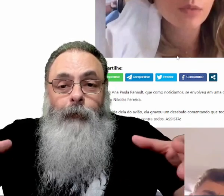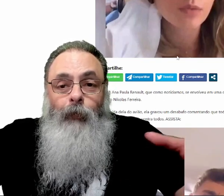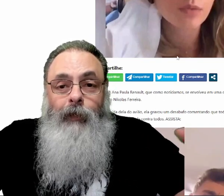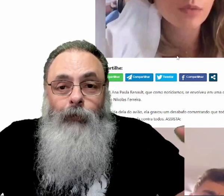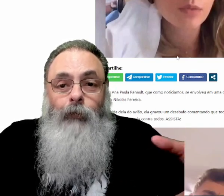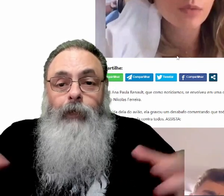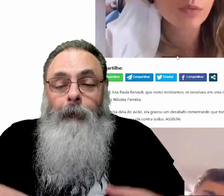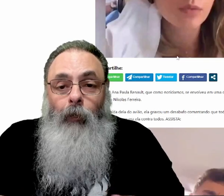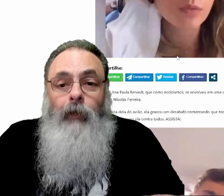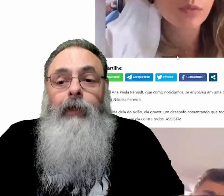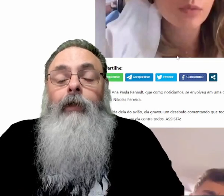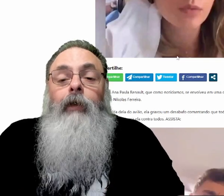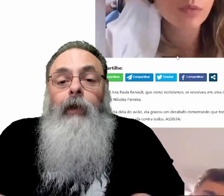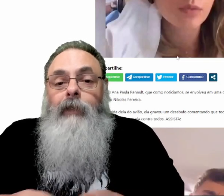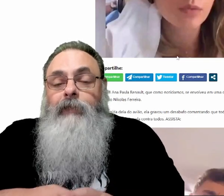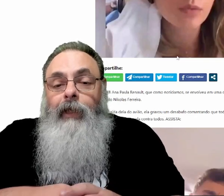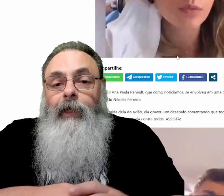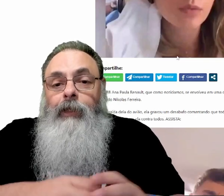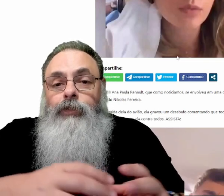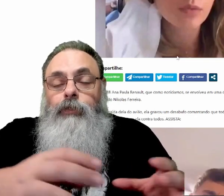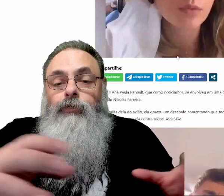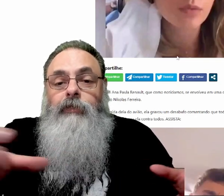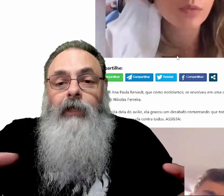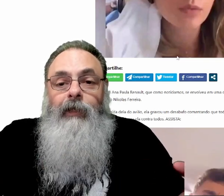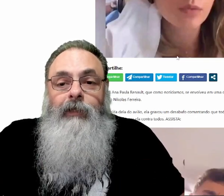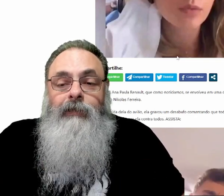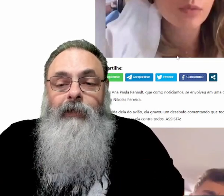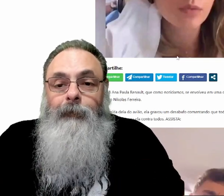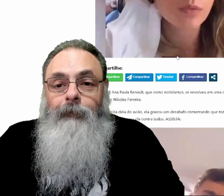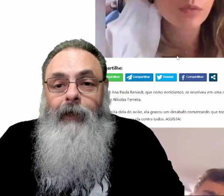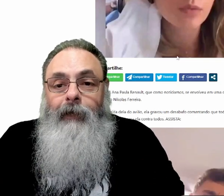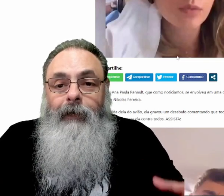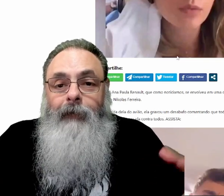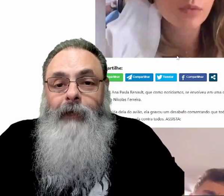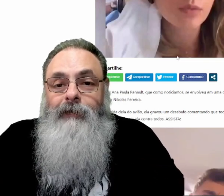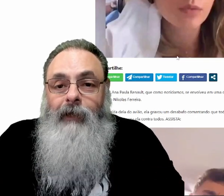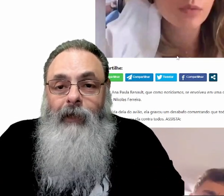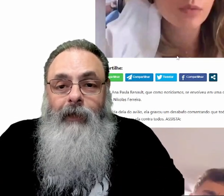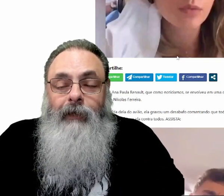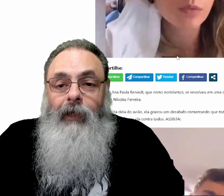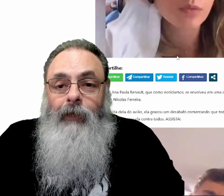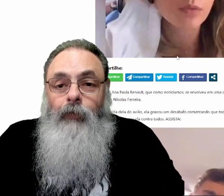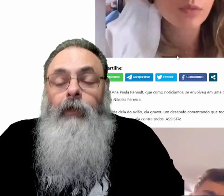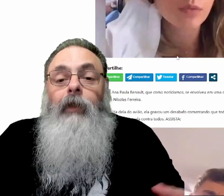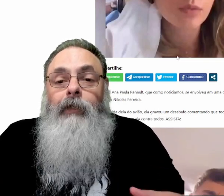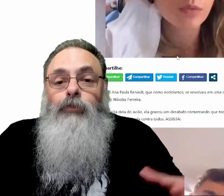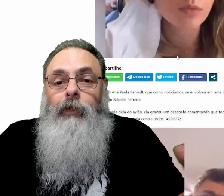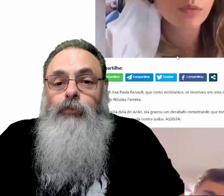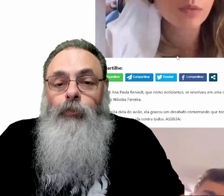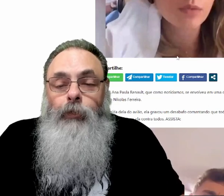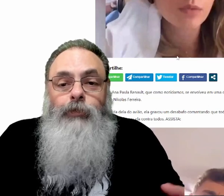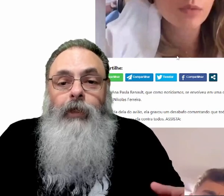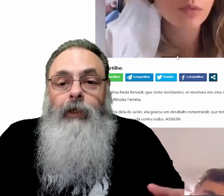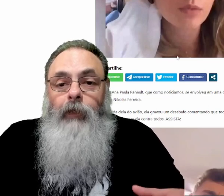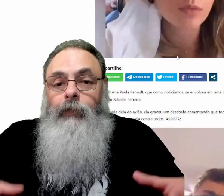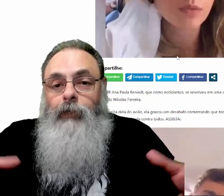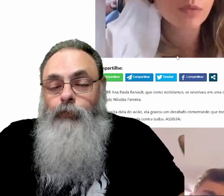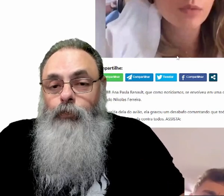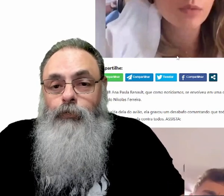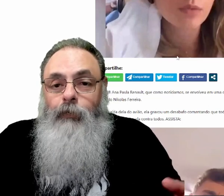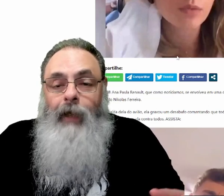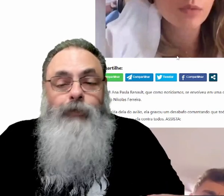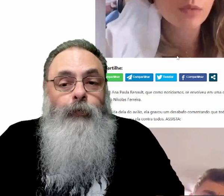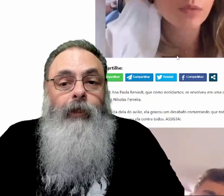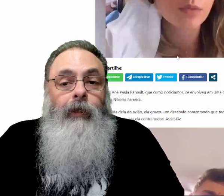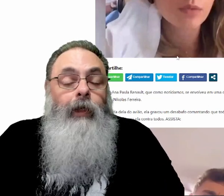beautiful people aqui do Leblon né Essa Elite socialista brasileira que tem aqui na zona sul do Rio de Janeiro Rio de Janeiro